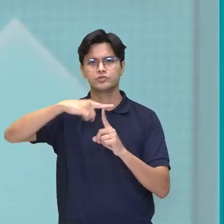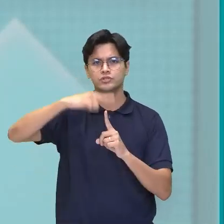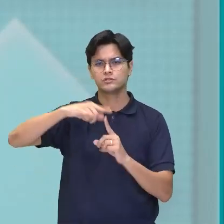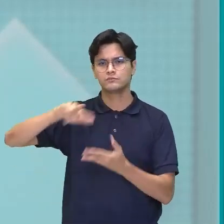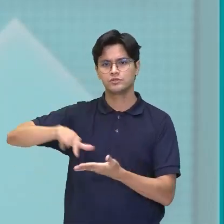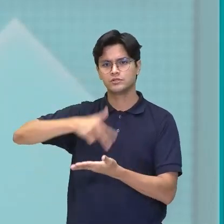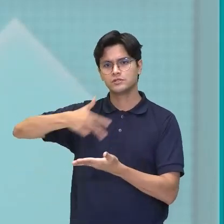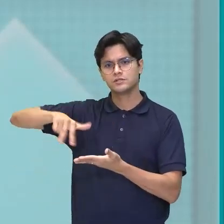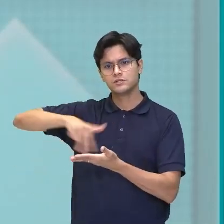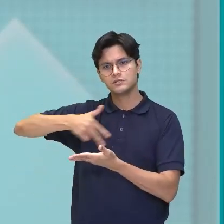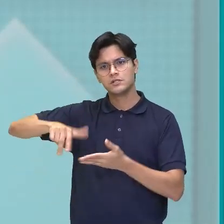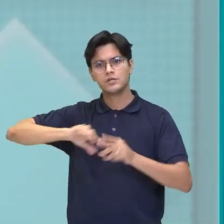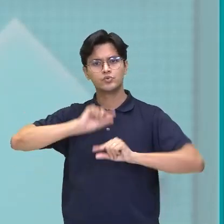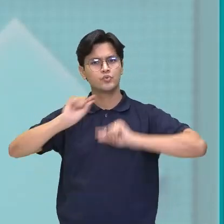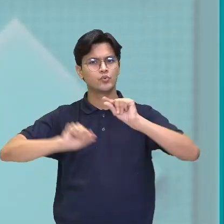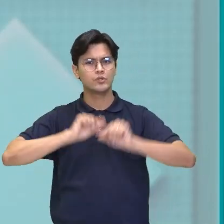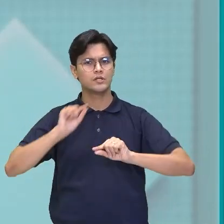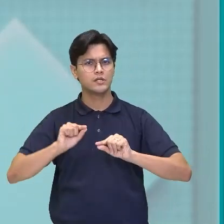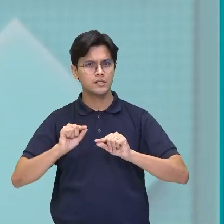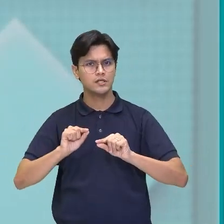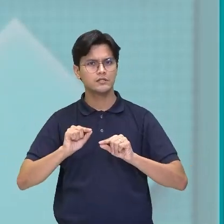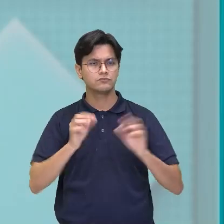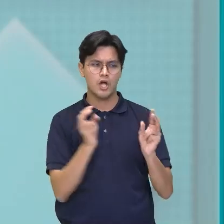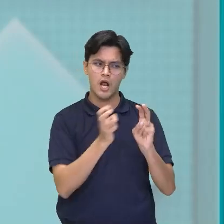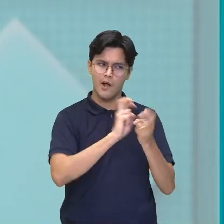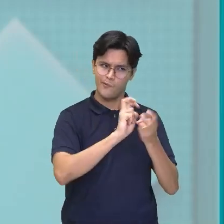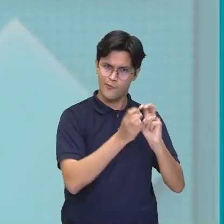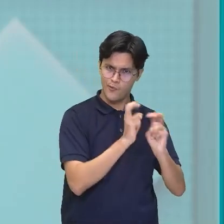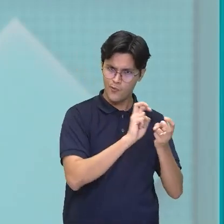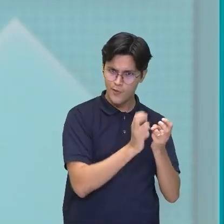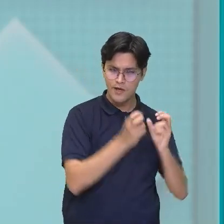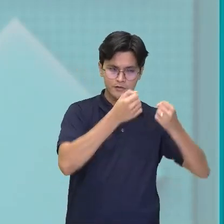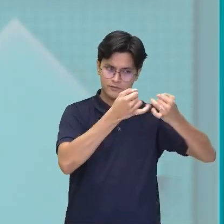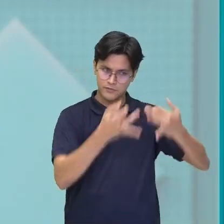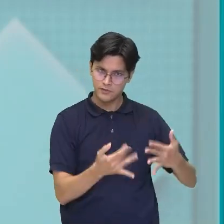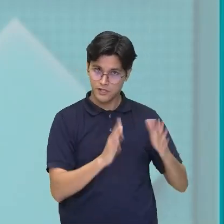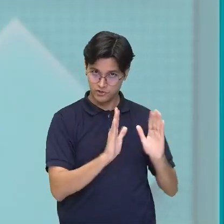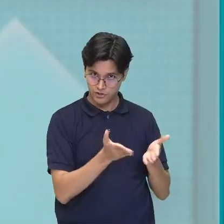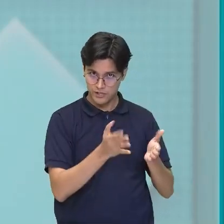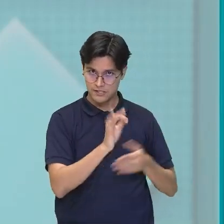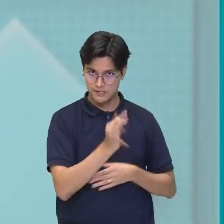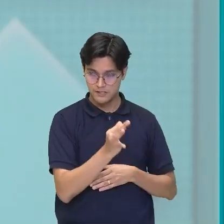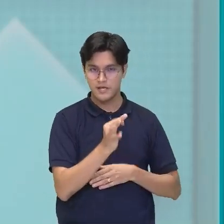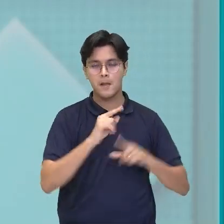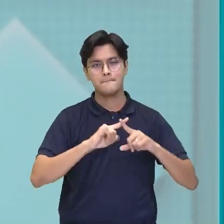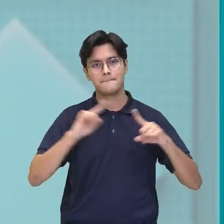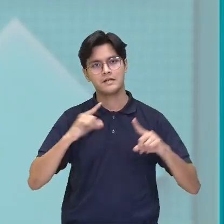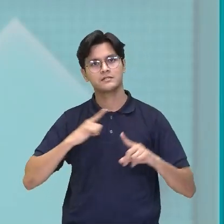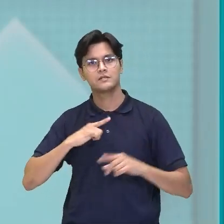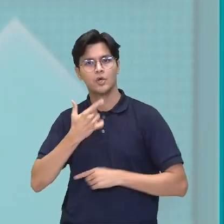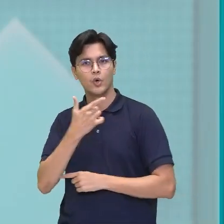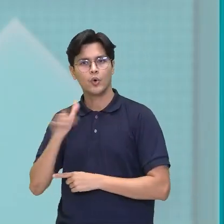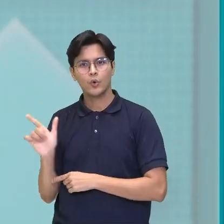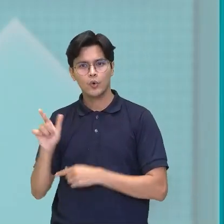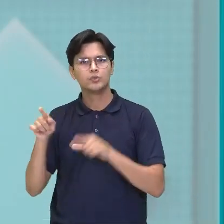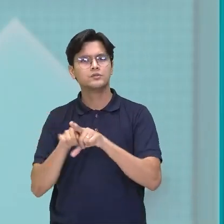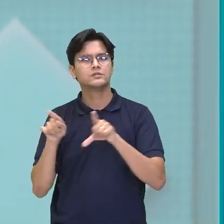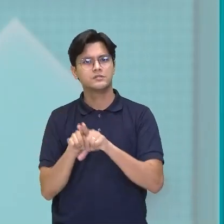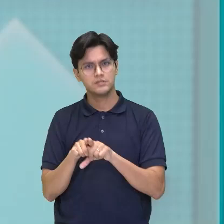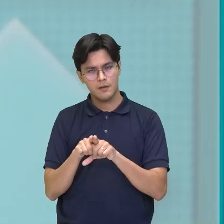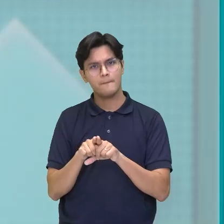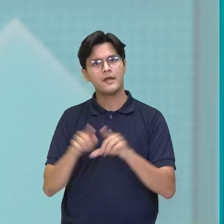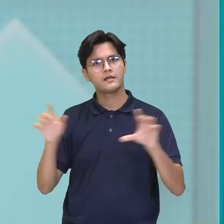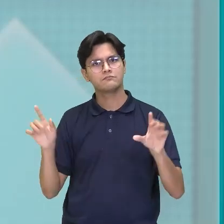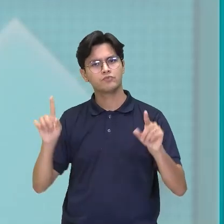também, que nós falamos da capoeira, certo? Mas existe outras formas de dança que também tem muito a ver com o Brasil, que é